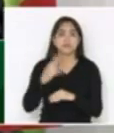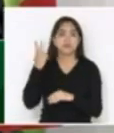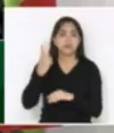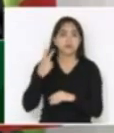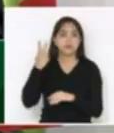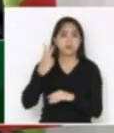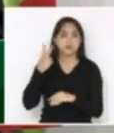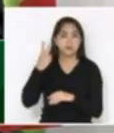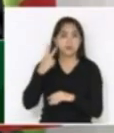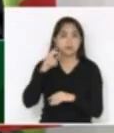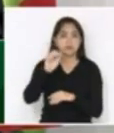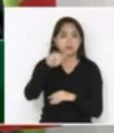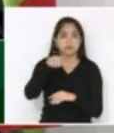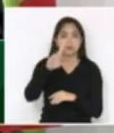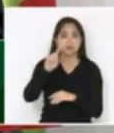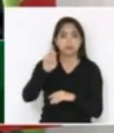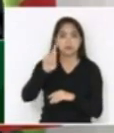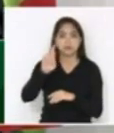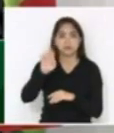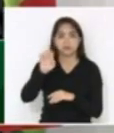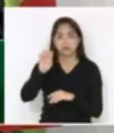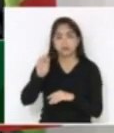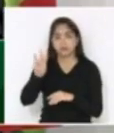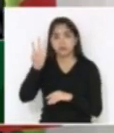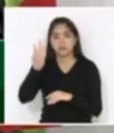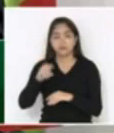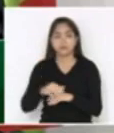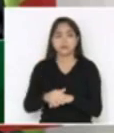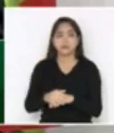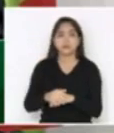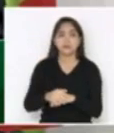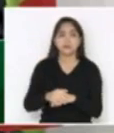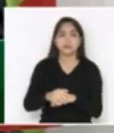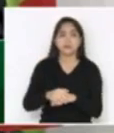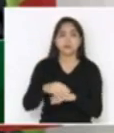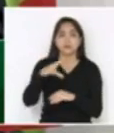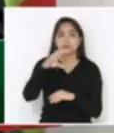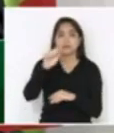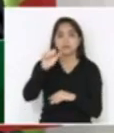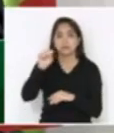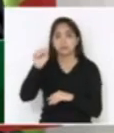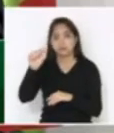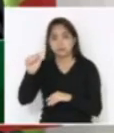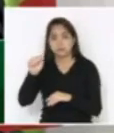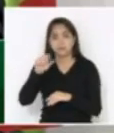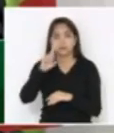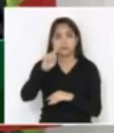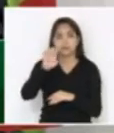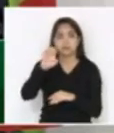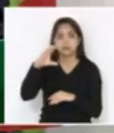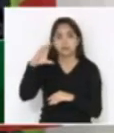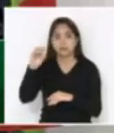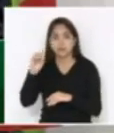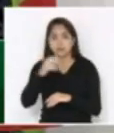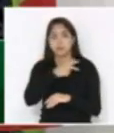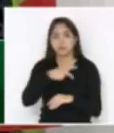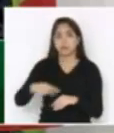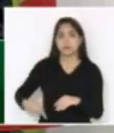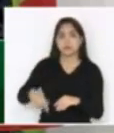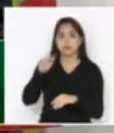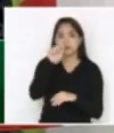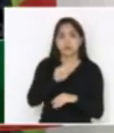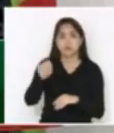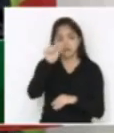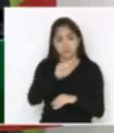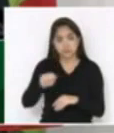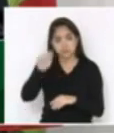o vereador Nandi, o vereador Zé Bis, o vereador Casagrande, o vereador Deco, o presidente da Associação de